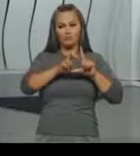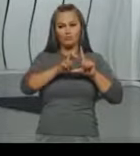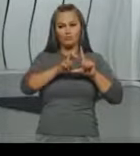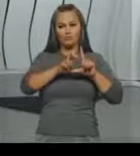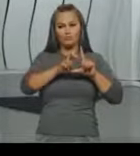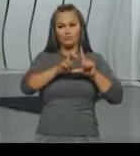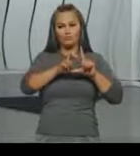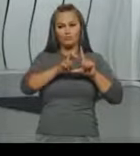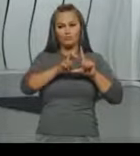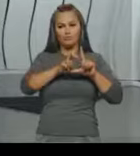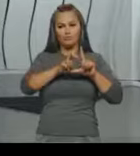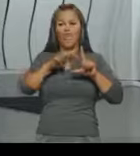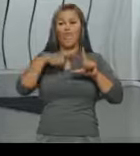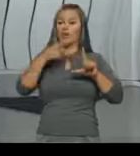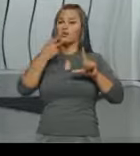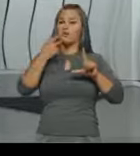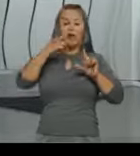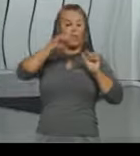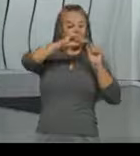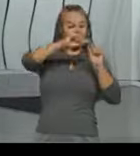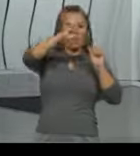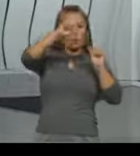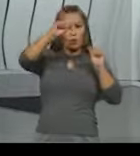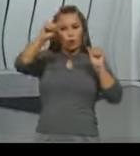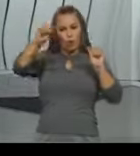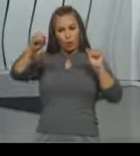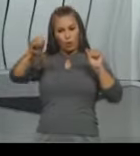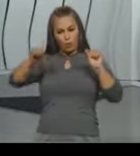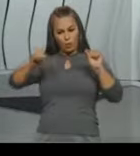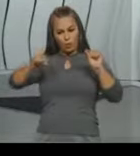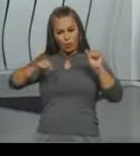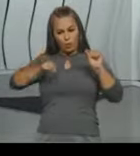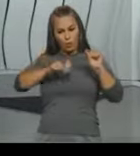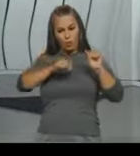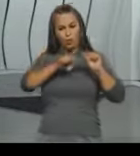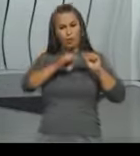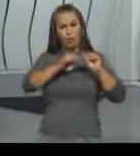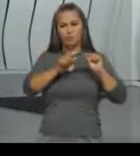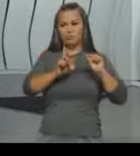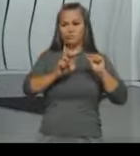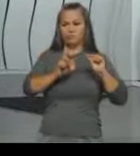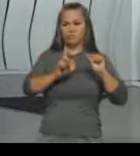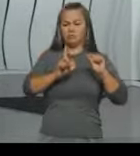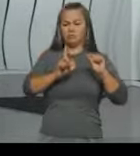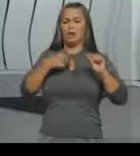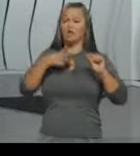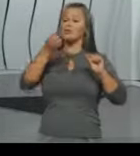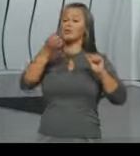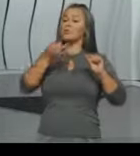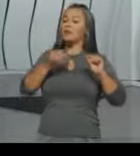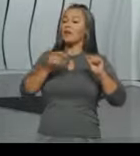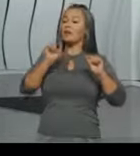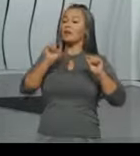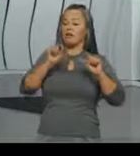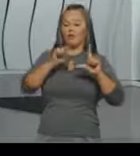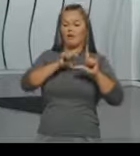da medida ou a distância desse arco, tá bom? Ou o tamanho desse arco. Estou falando